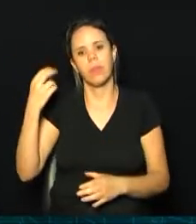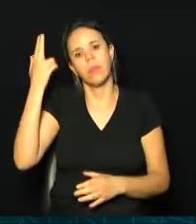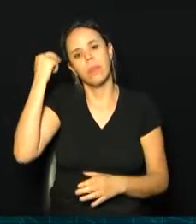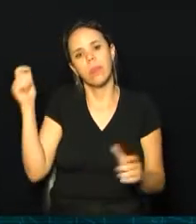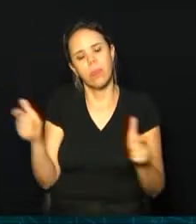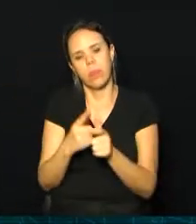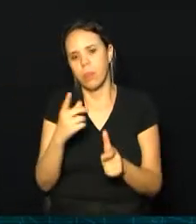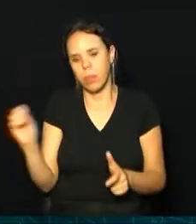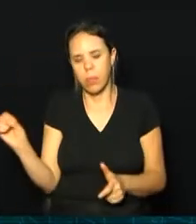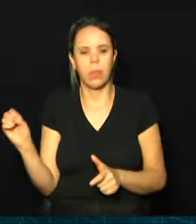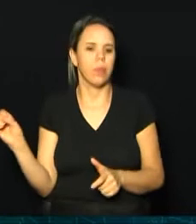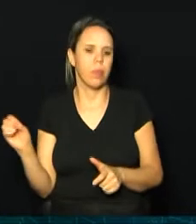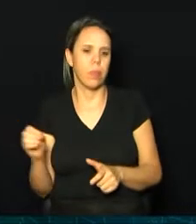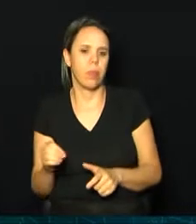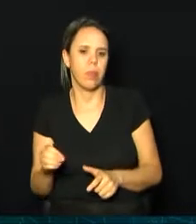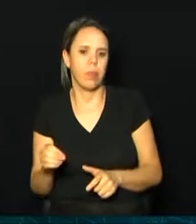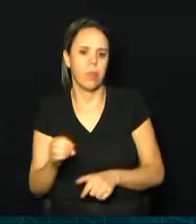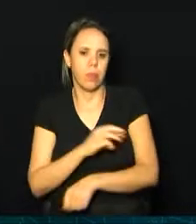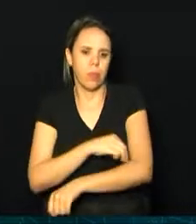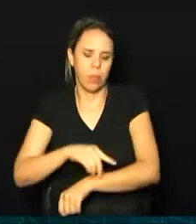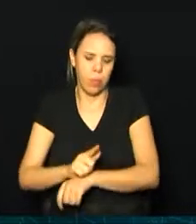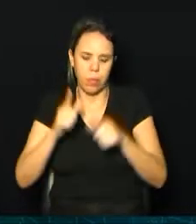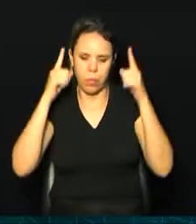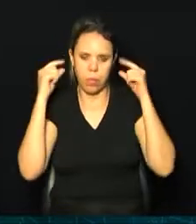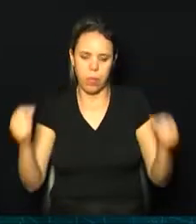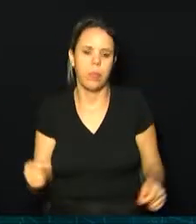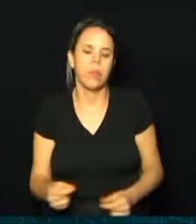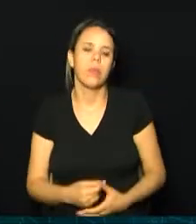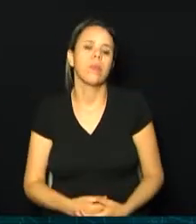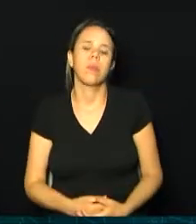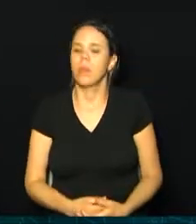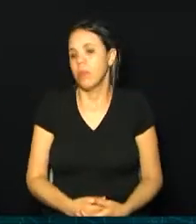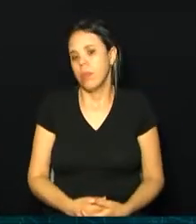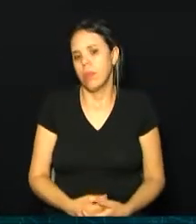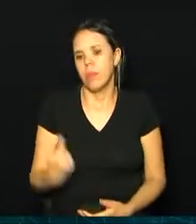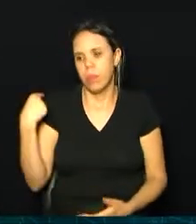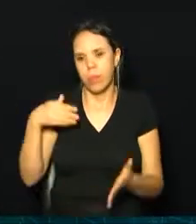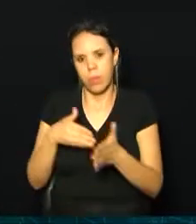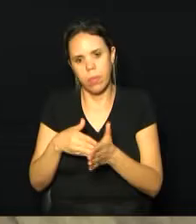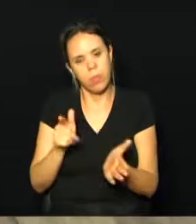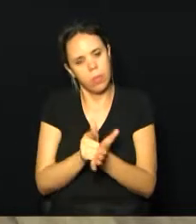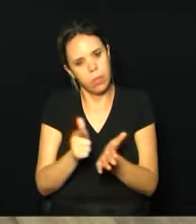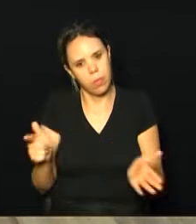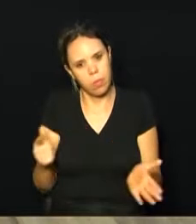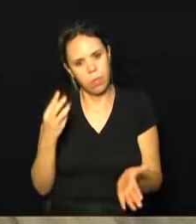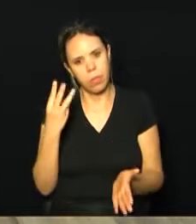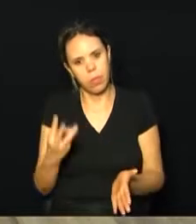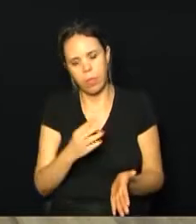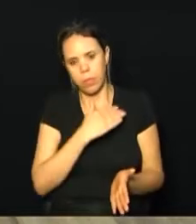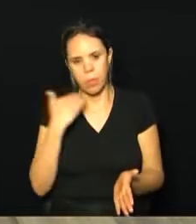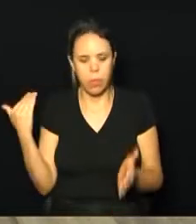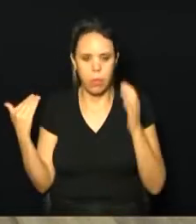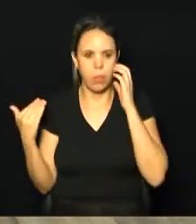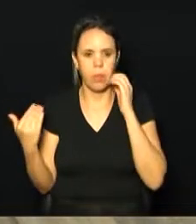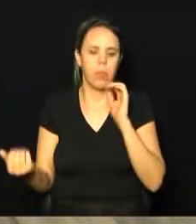óbitos, Santo Antônio de Posse, Engenheiro Coelho, Morungaba e Olambra. De acordo com este último boletim, mais 3 mortes